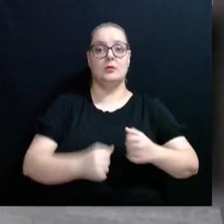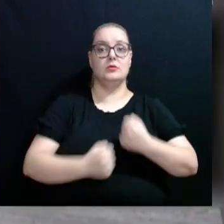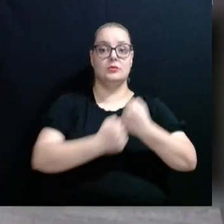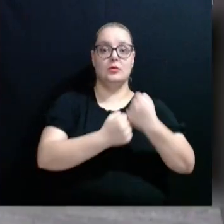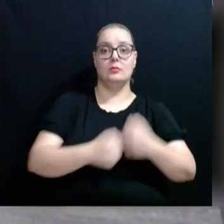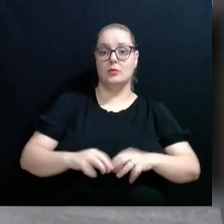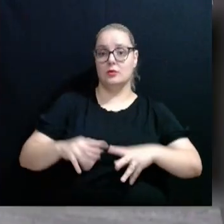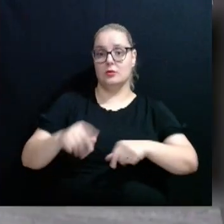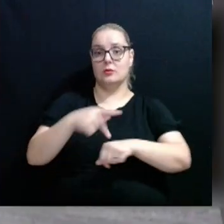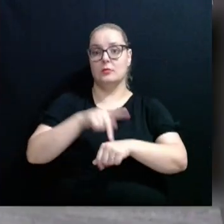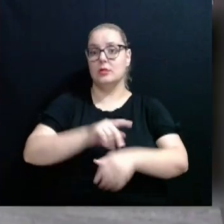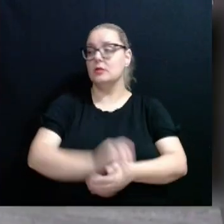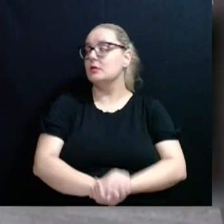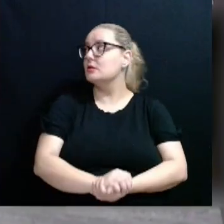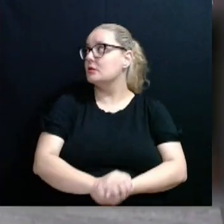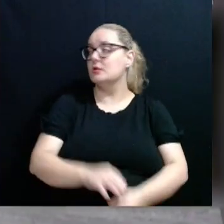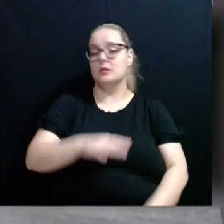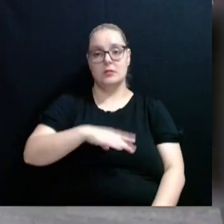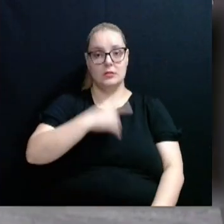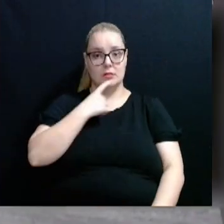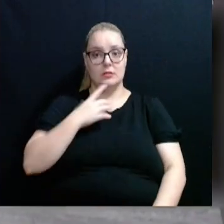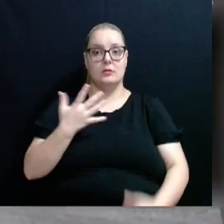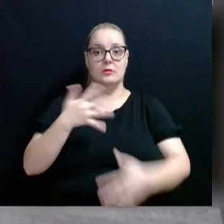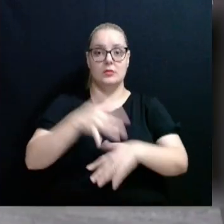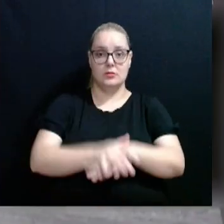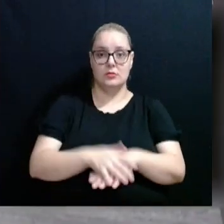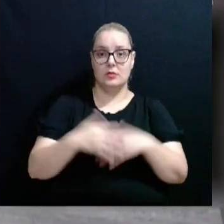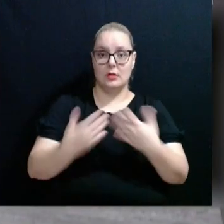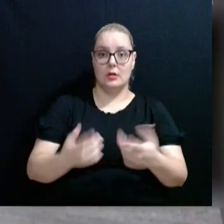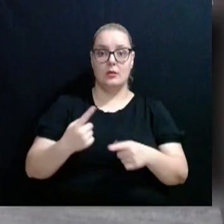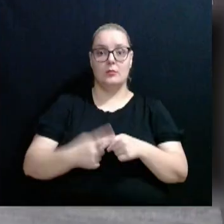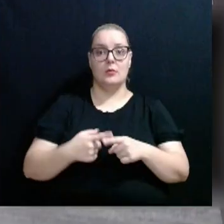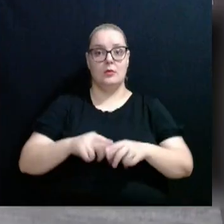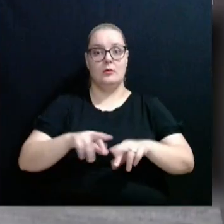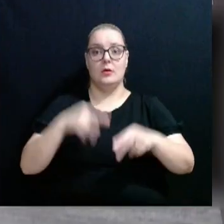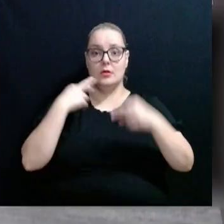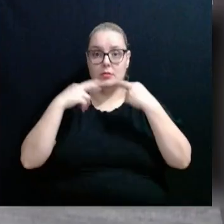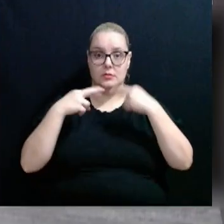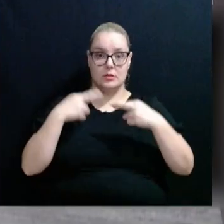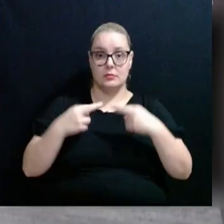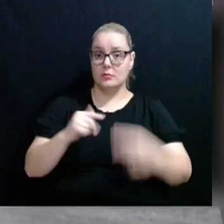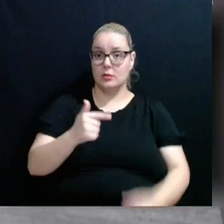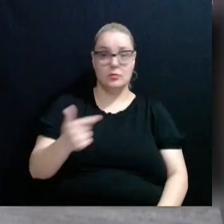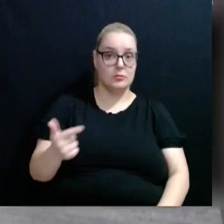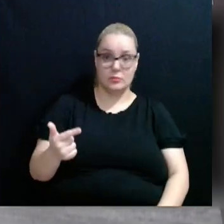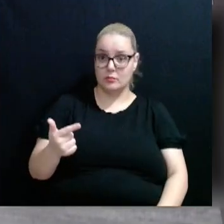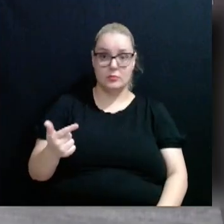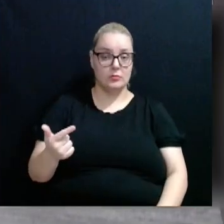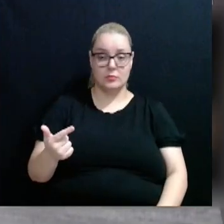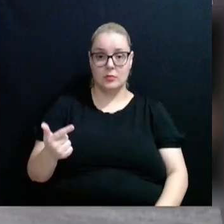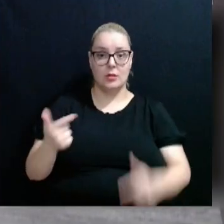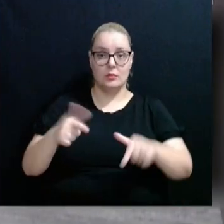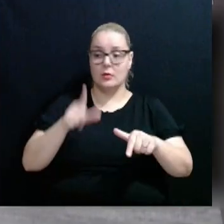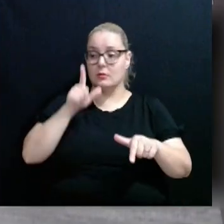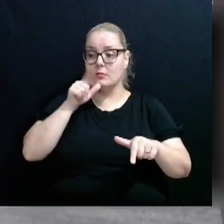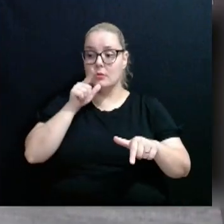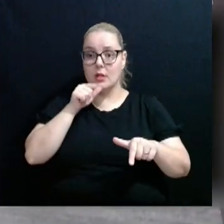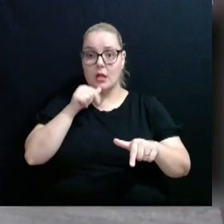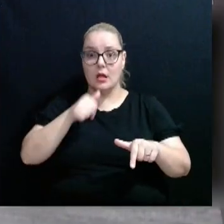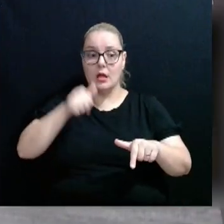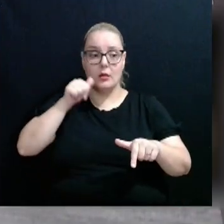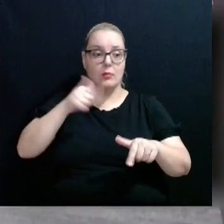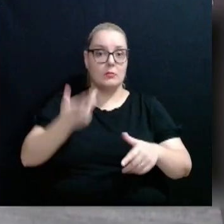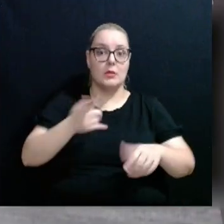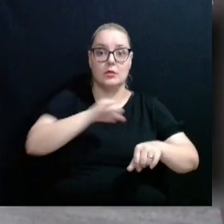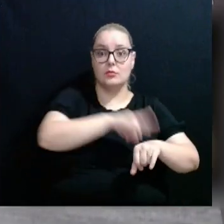cidade de Campinas fosse inclusa nisso, porque muitos deles reclamam que não tem onde tomar água, ir no banheiro, muitas vezes passar um protetor